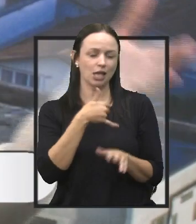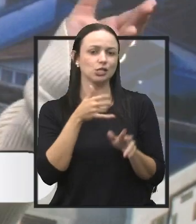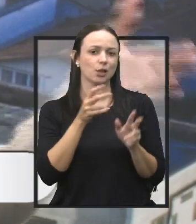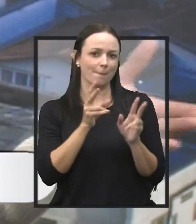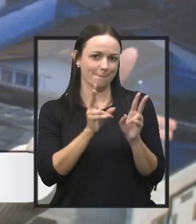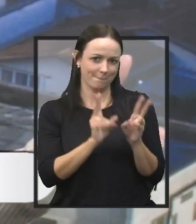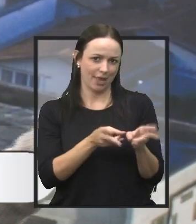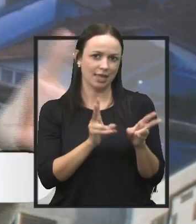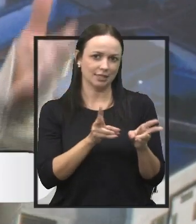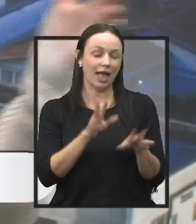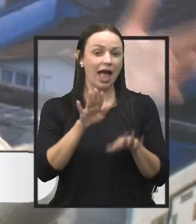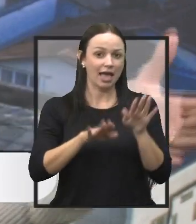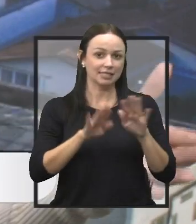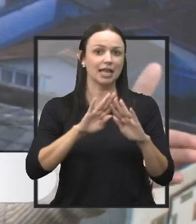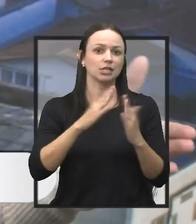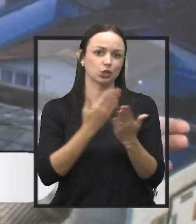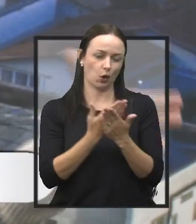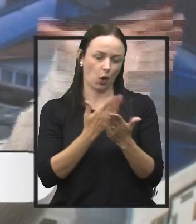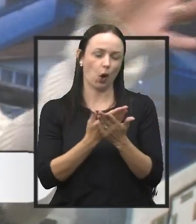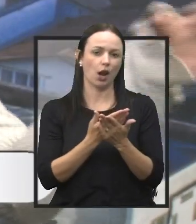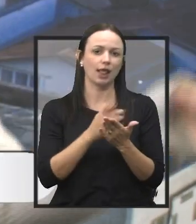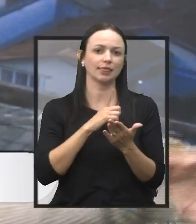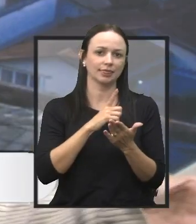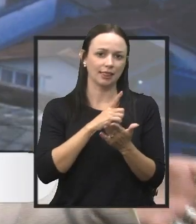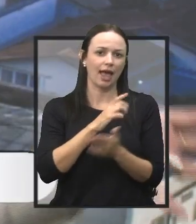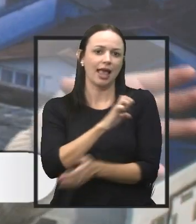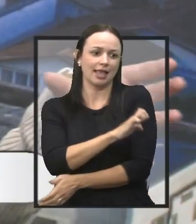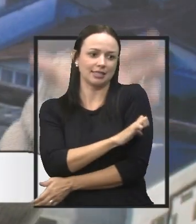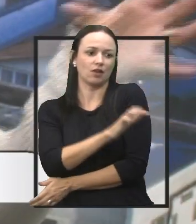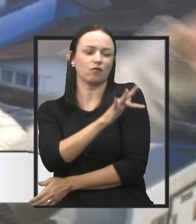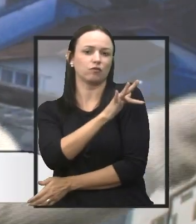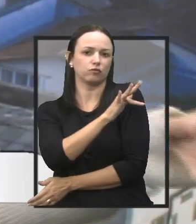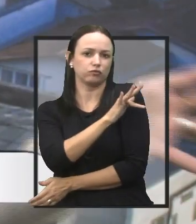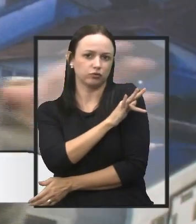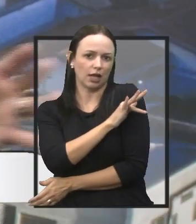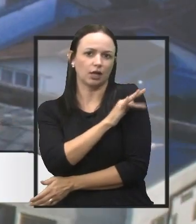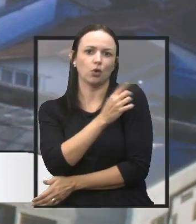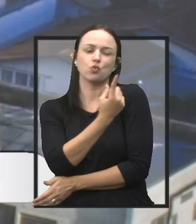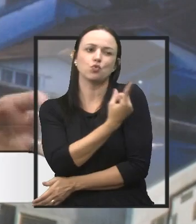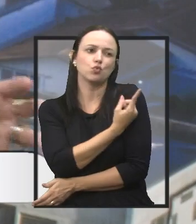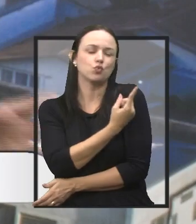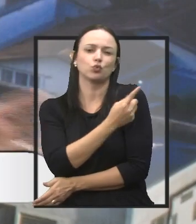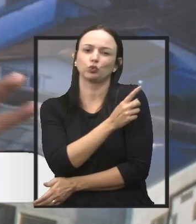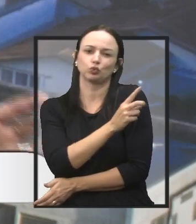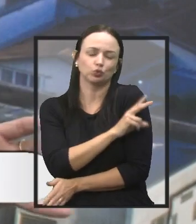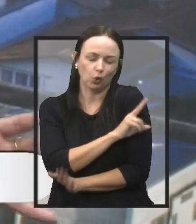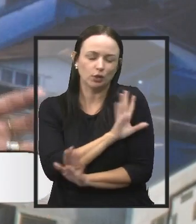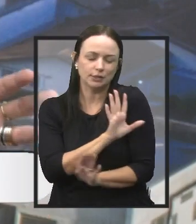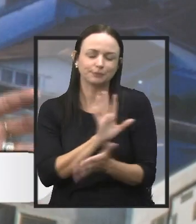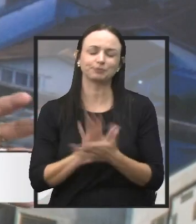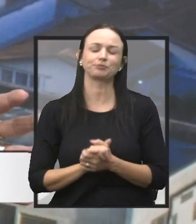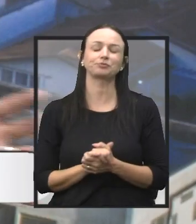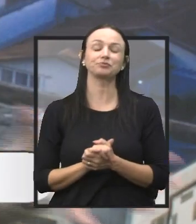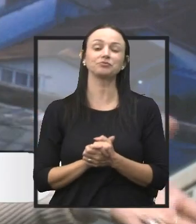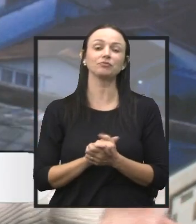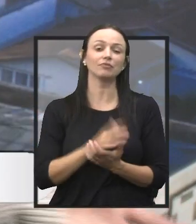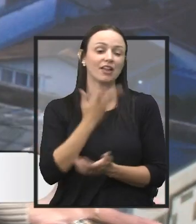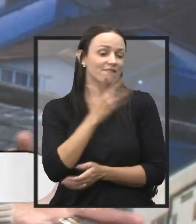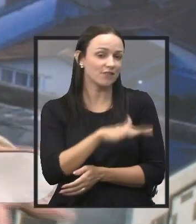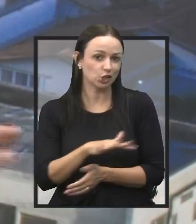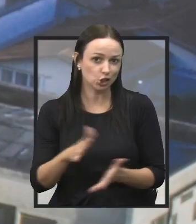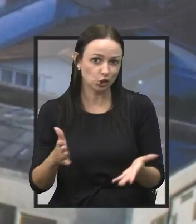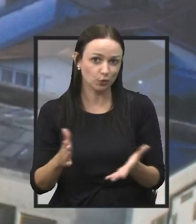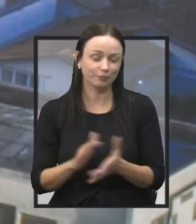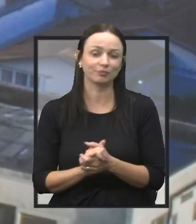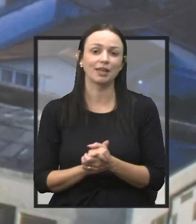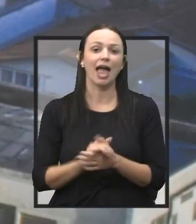né? Porque às vezes a escola atende ensino fundamental, fundamental 2, enfim, ensino